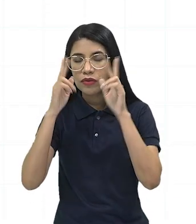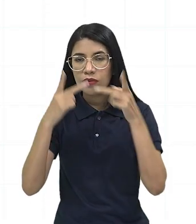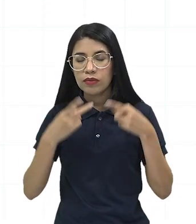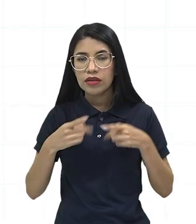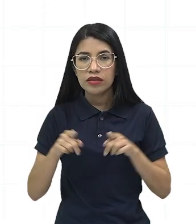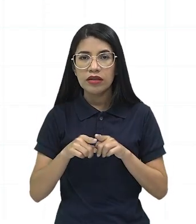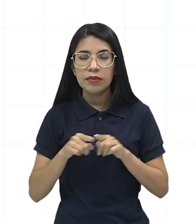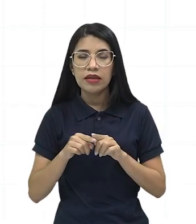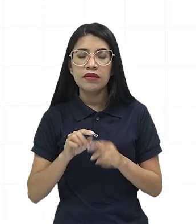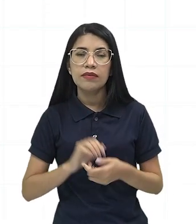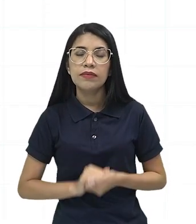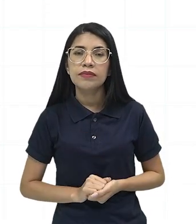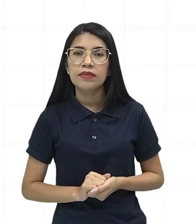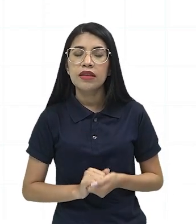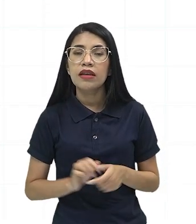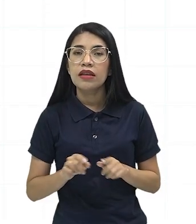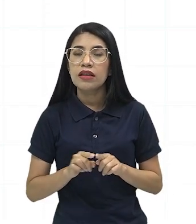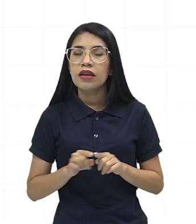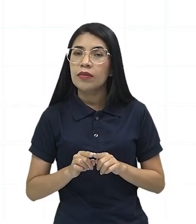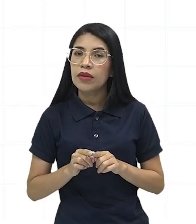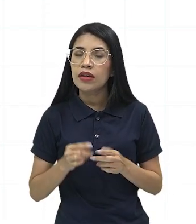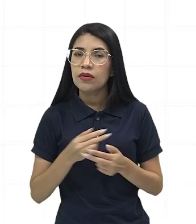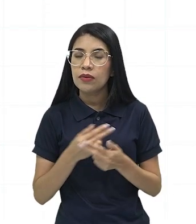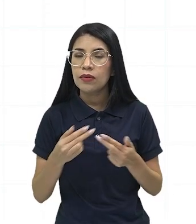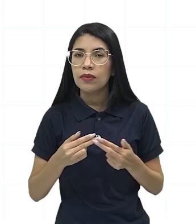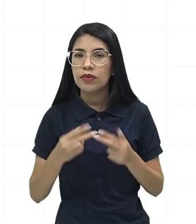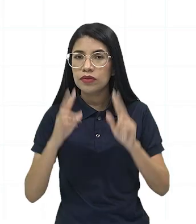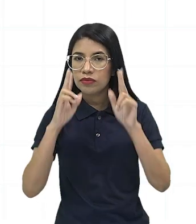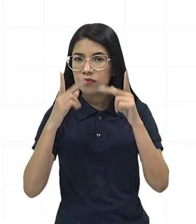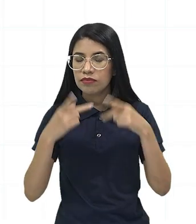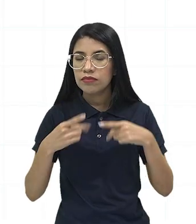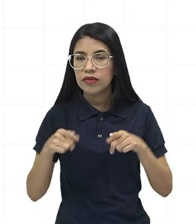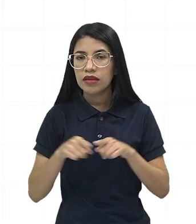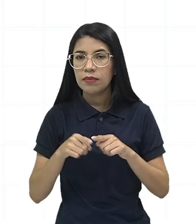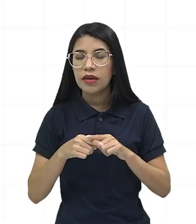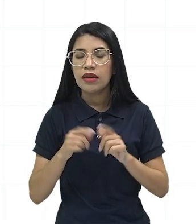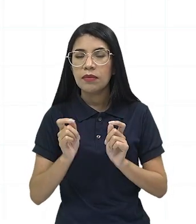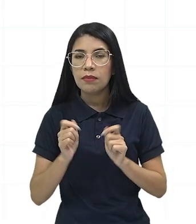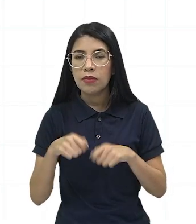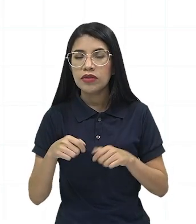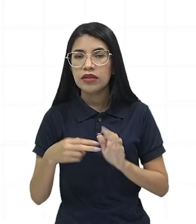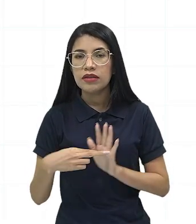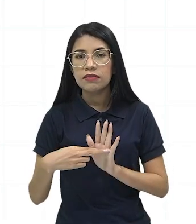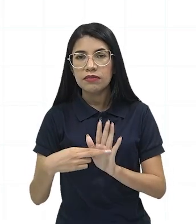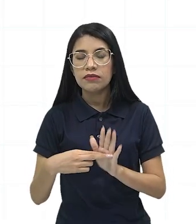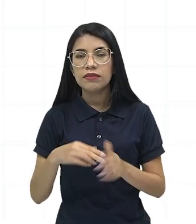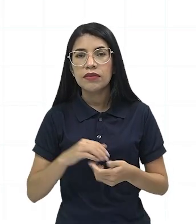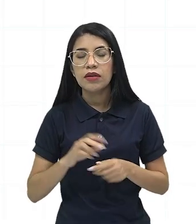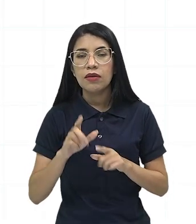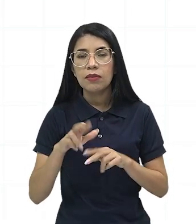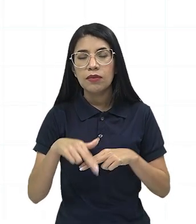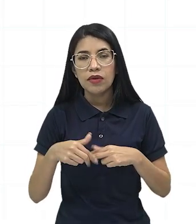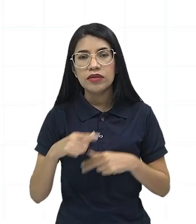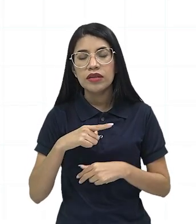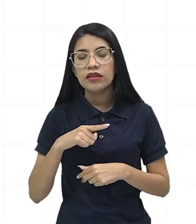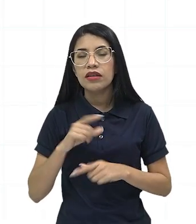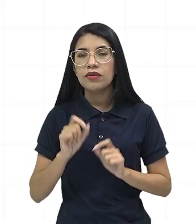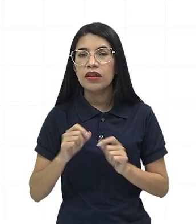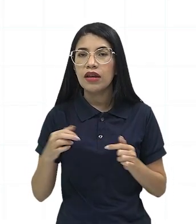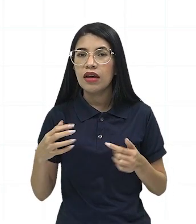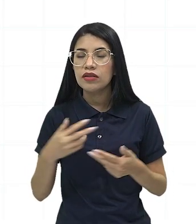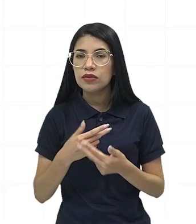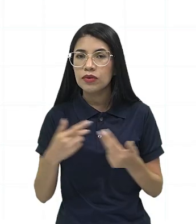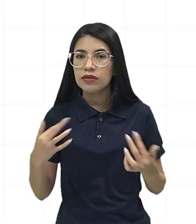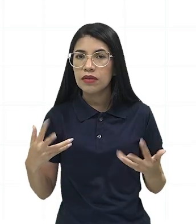aos deuses, mas os feitos humanos também ganham muito espaço, principalmente na figura dos heróis. Por isso a gente tem essa presença do maravilhoso, ou